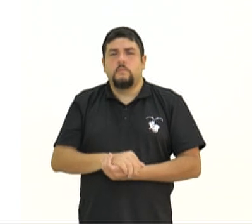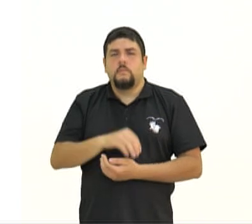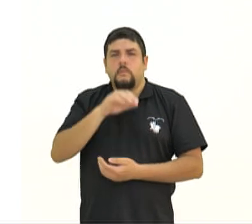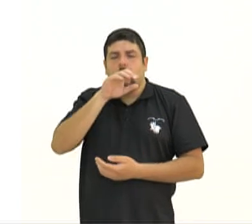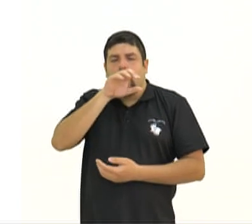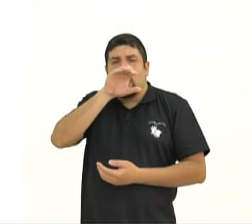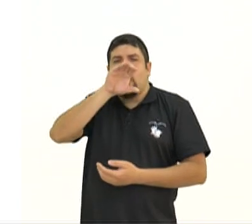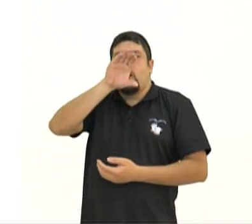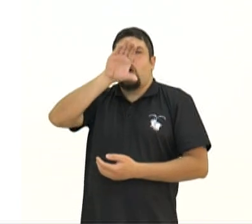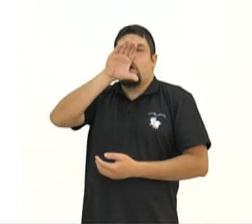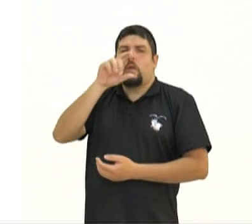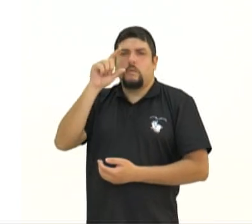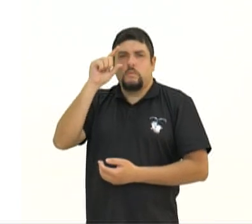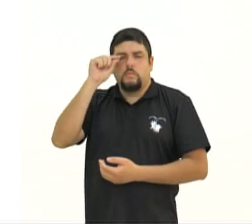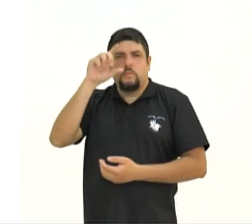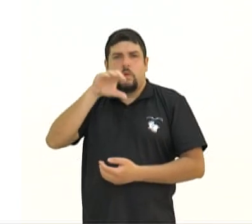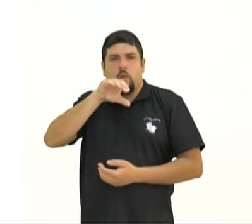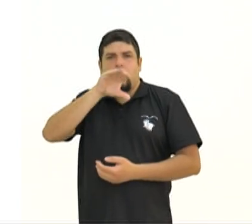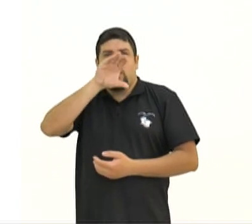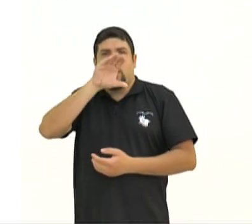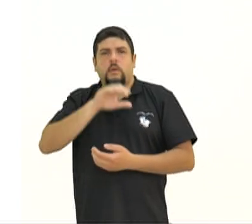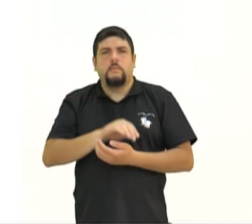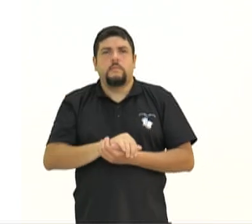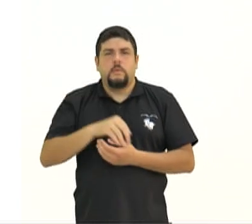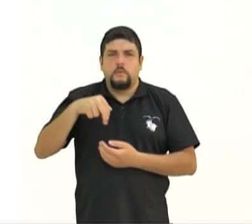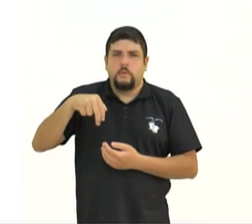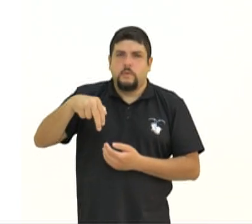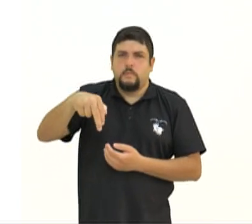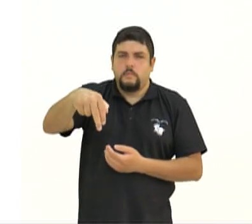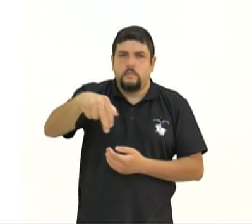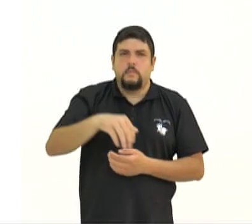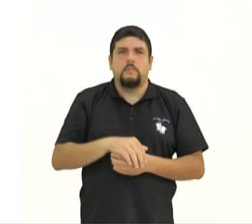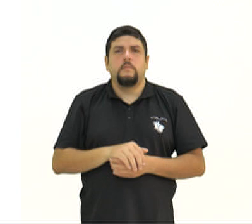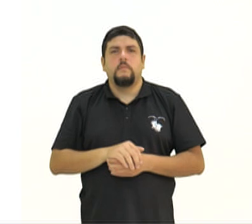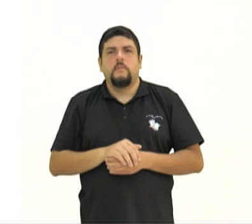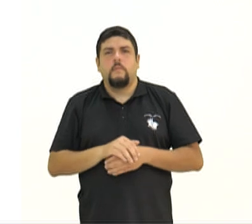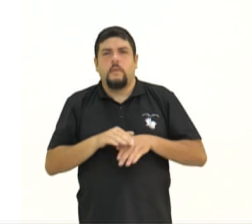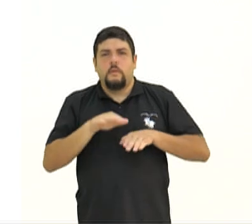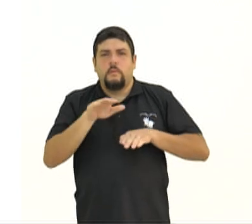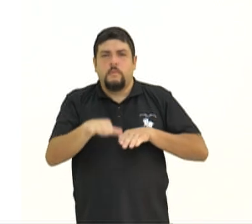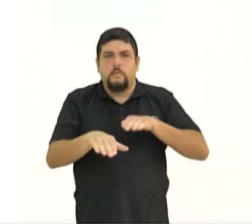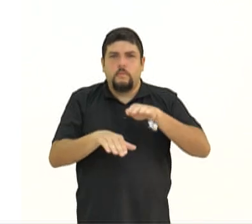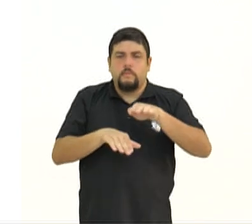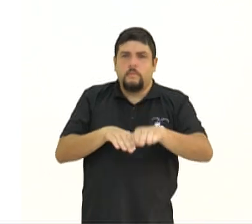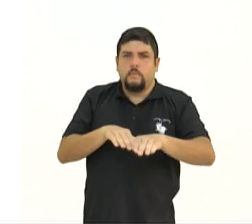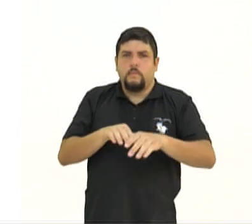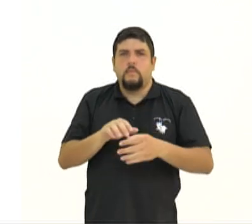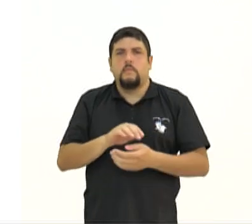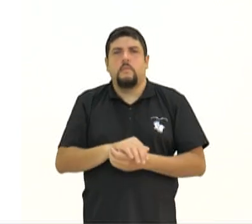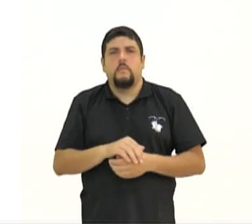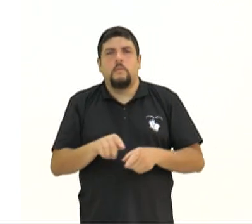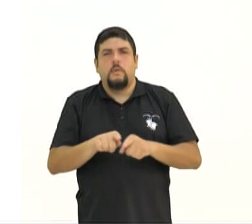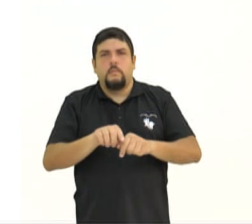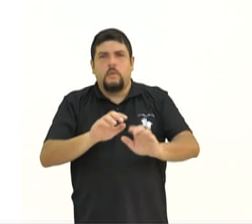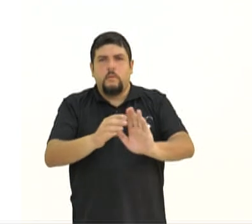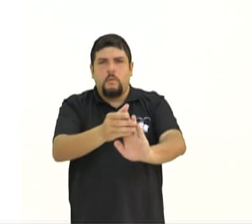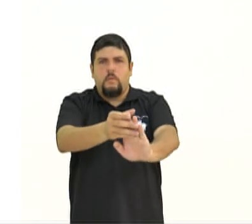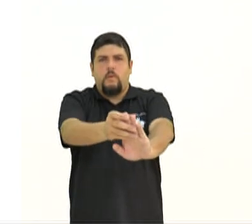bocejar, caminhar, andar, dar um passo e despereçar-se, esticar-se,